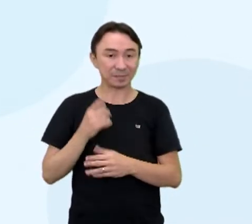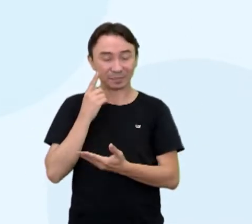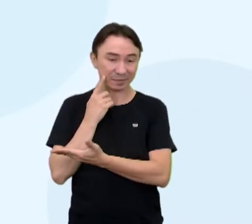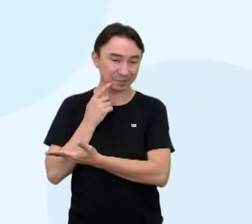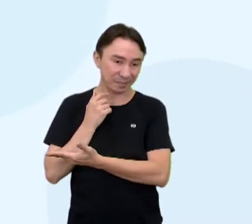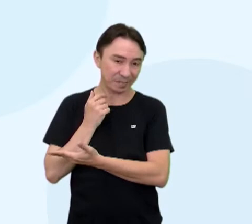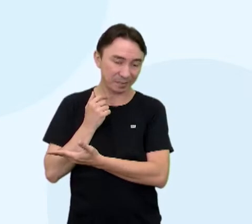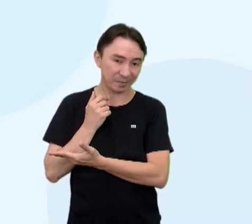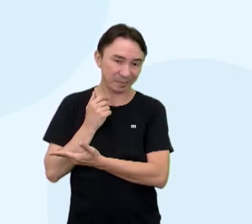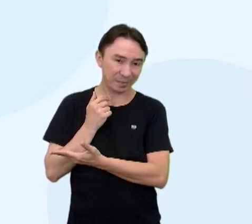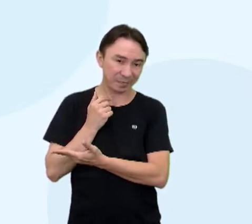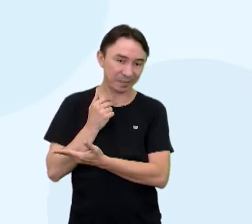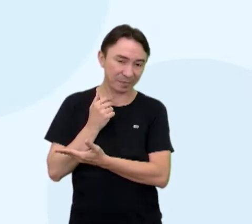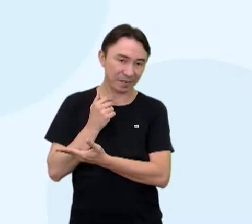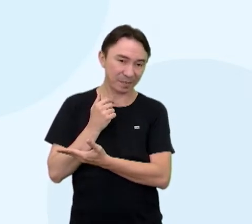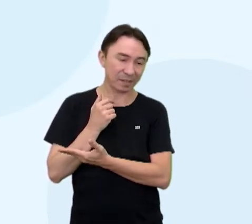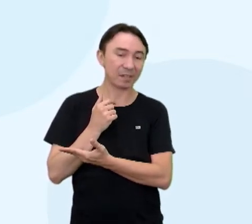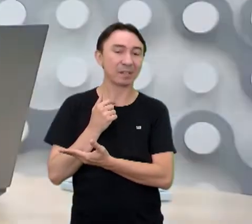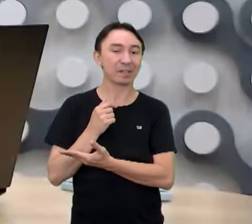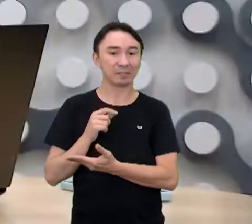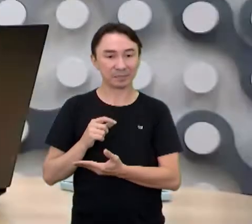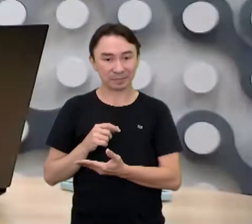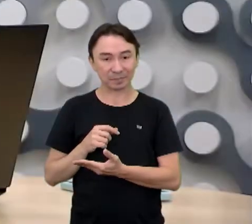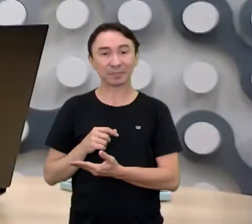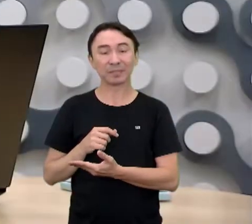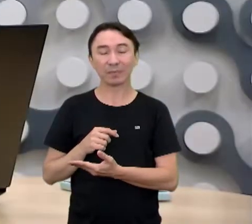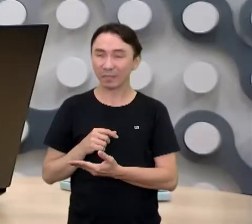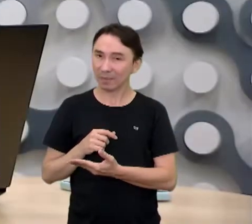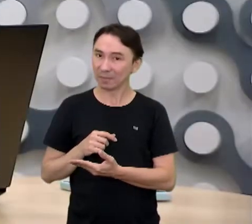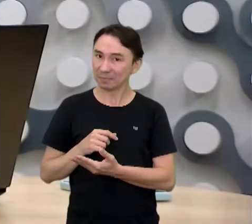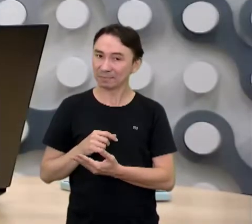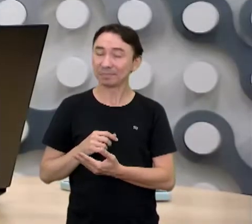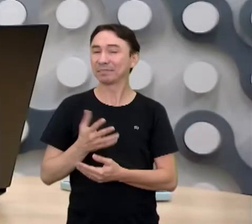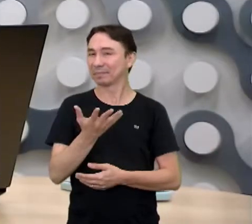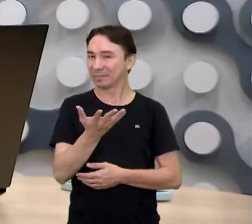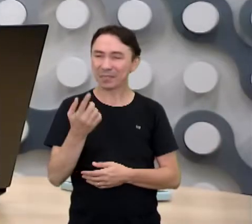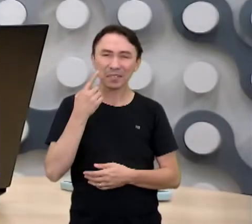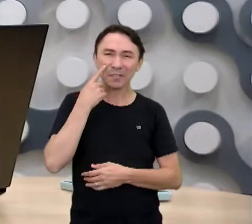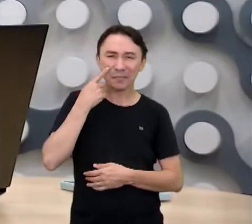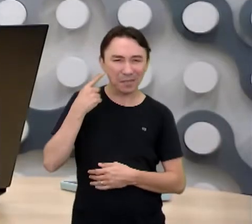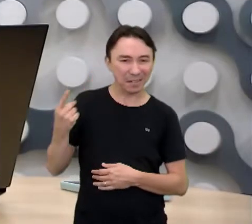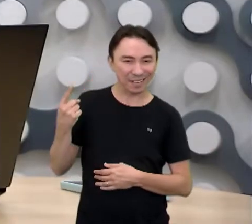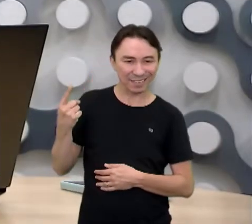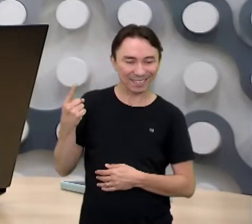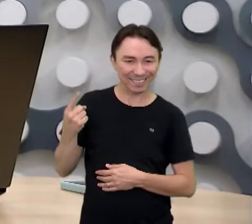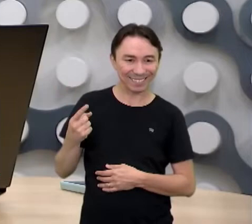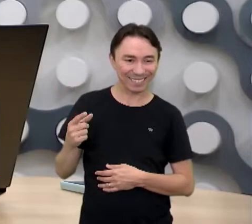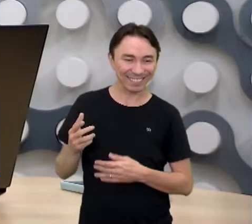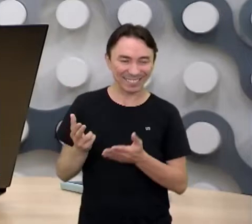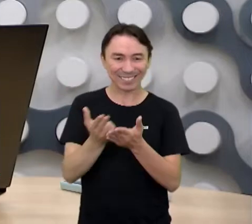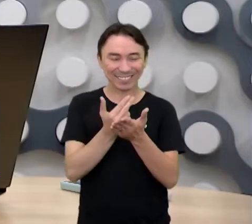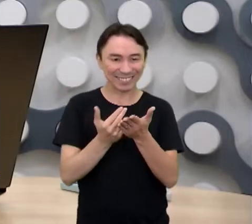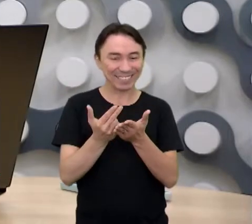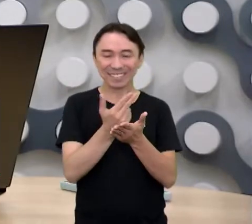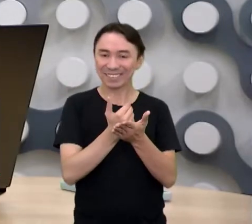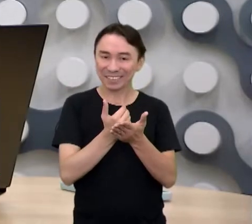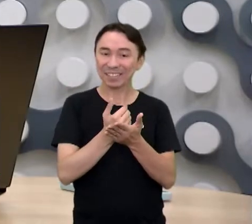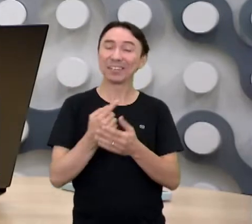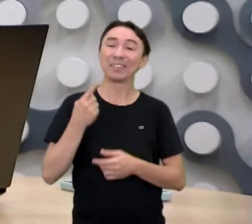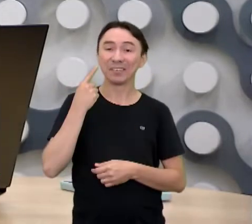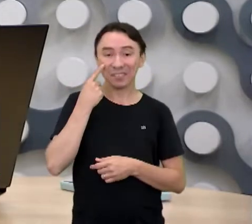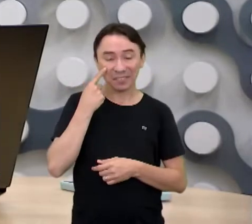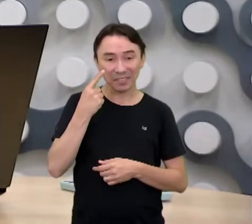são aí os conjuntos aí de montanhas. Interessante, né, porque quando a gente vê essa imagem, né, a gente vê claramente a formação